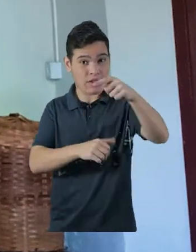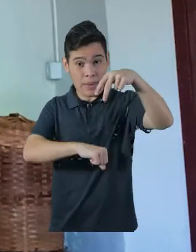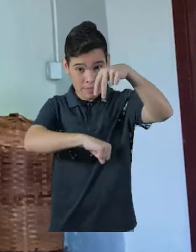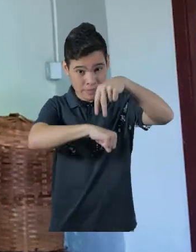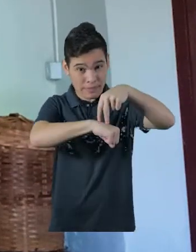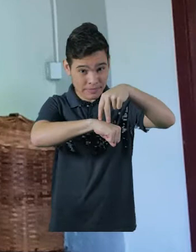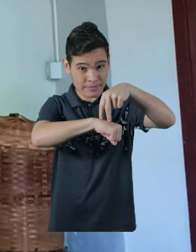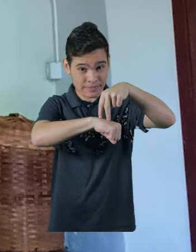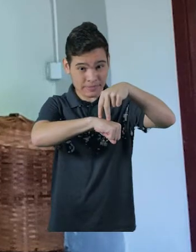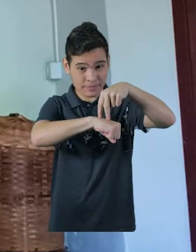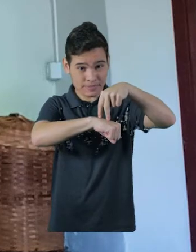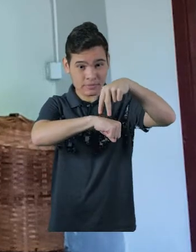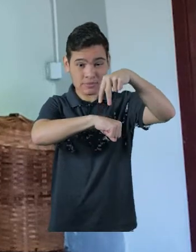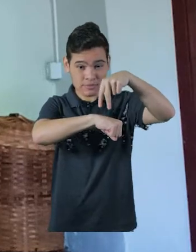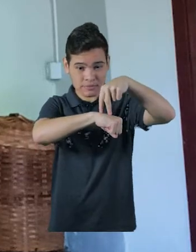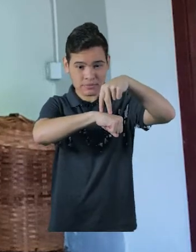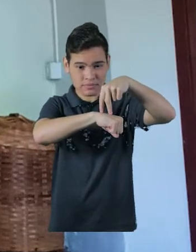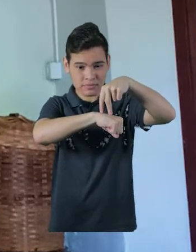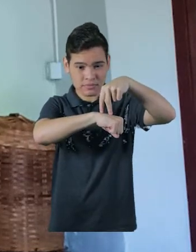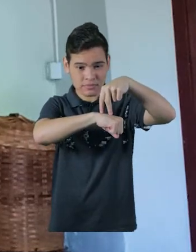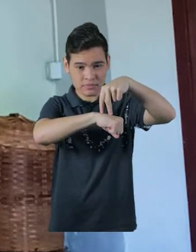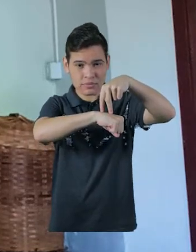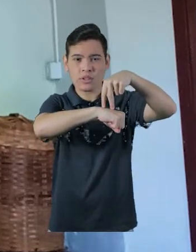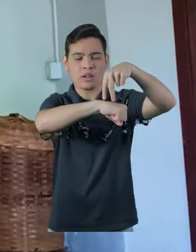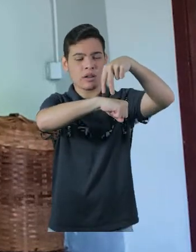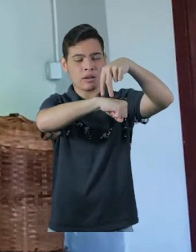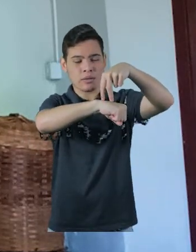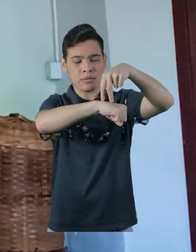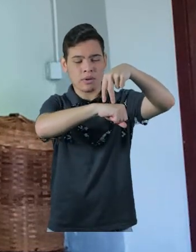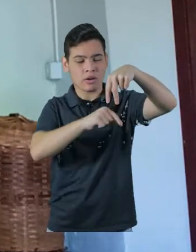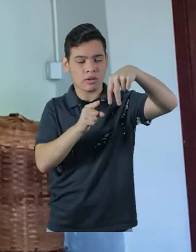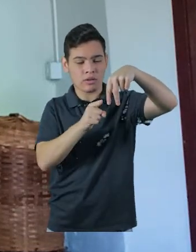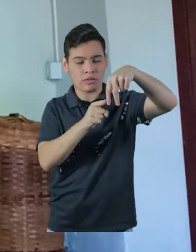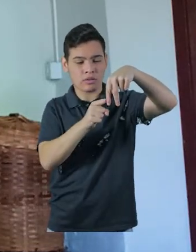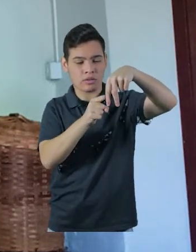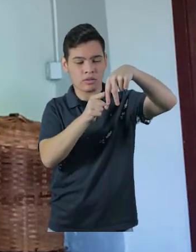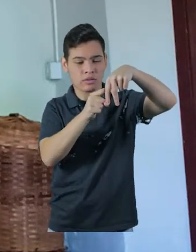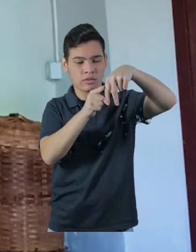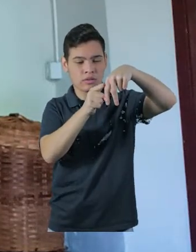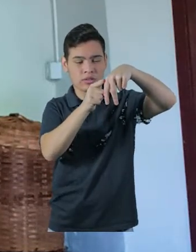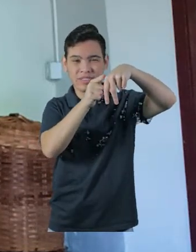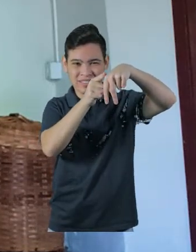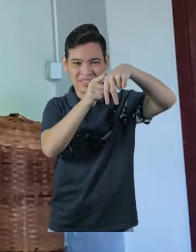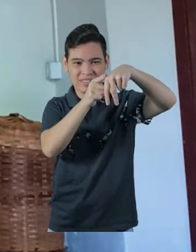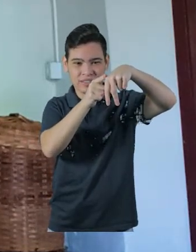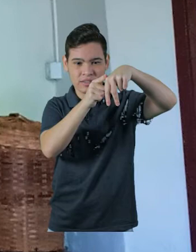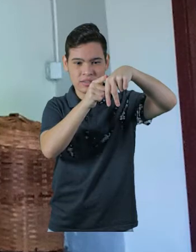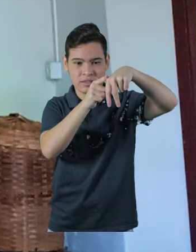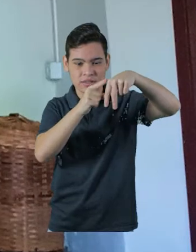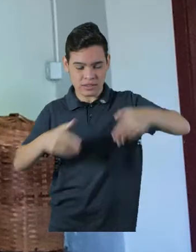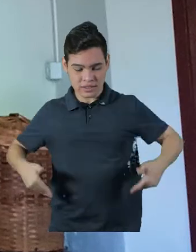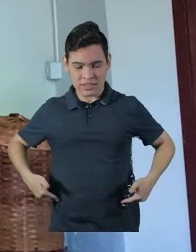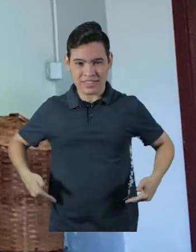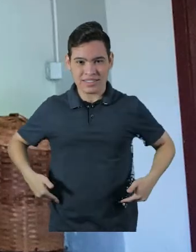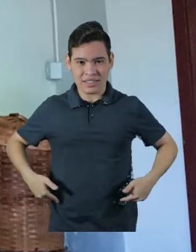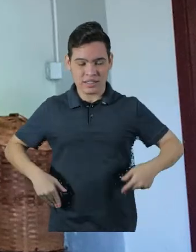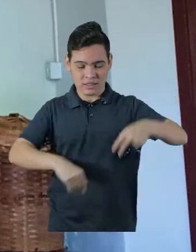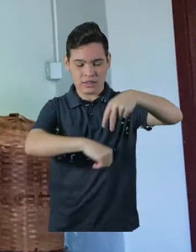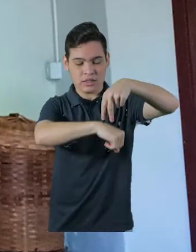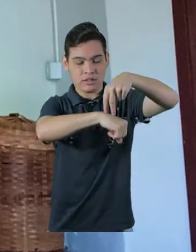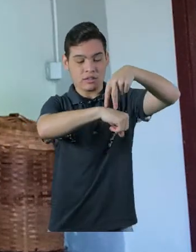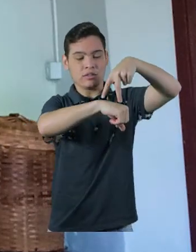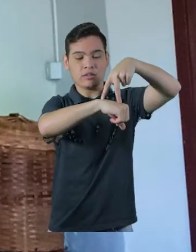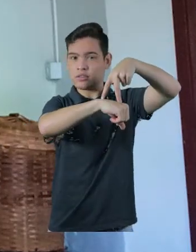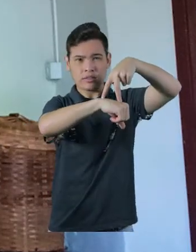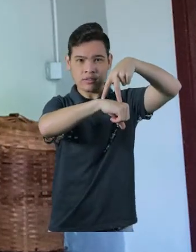ficar em pé, com os pés mais ou menos na largura, um pouco maiores, né, do que